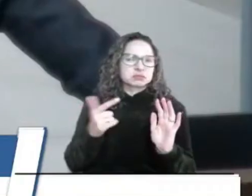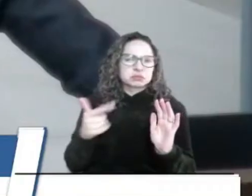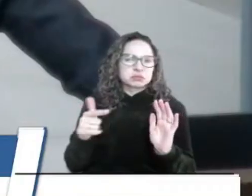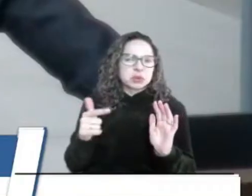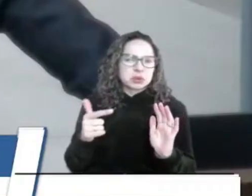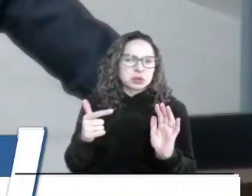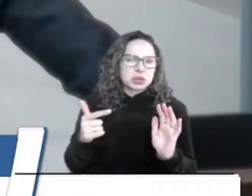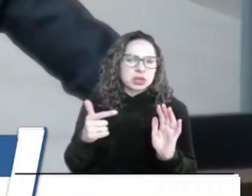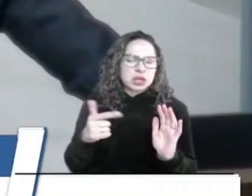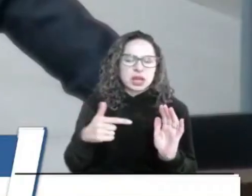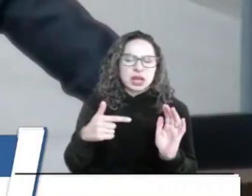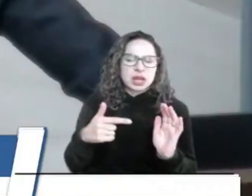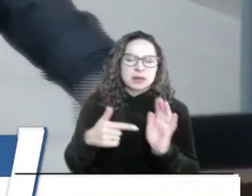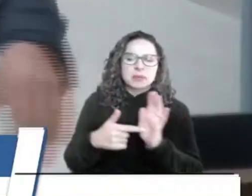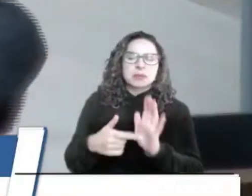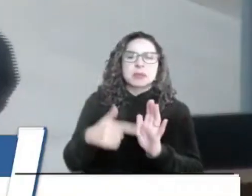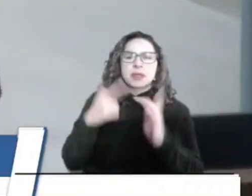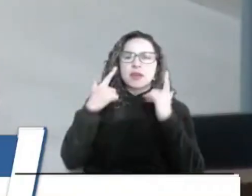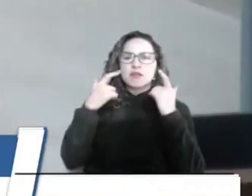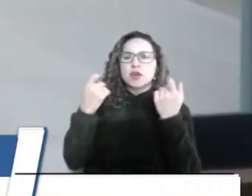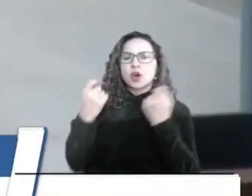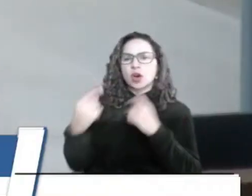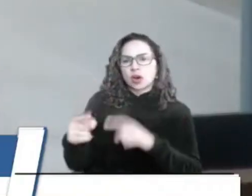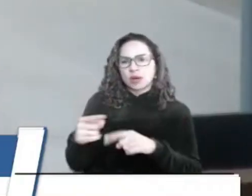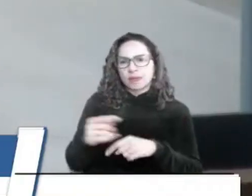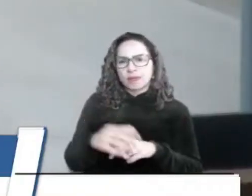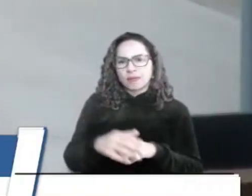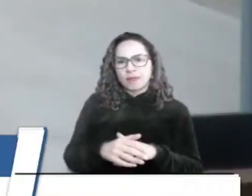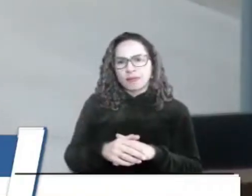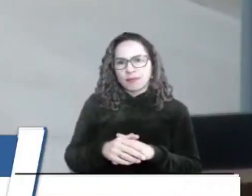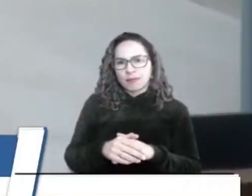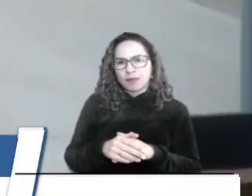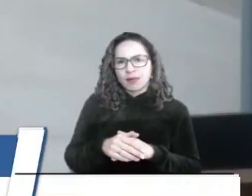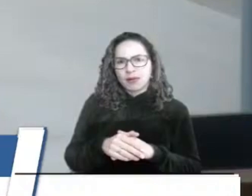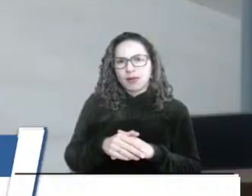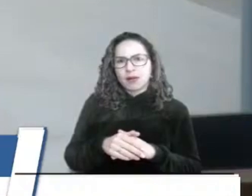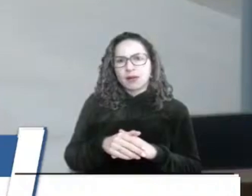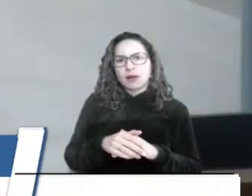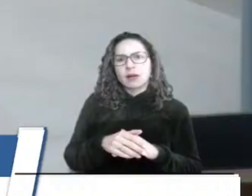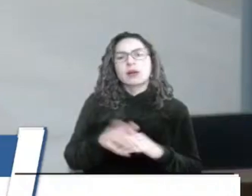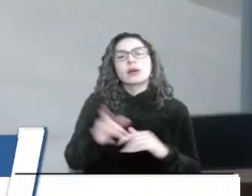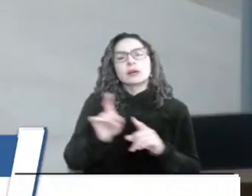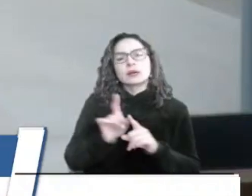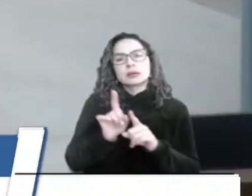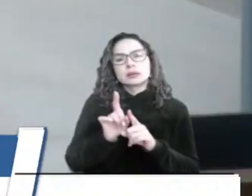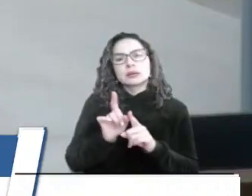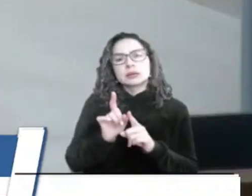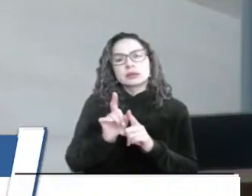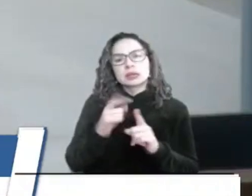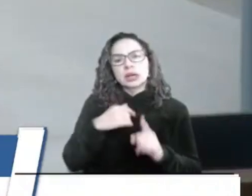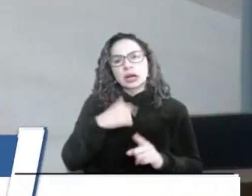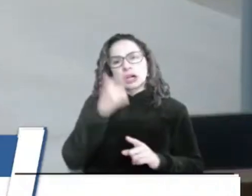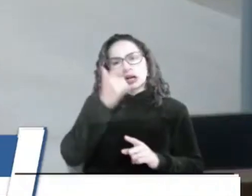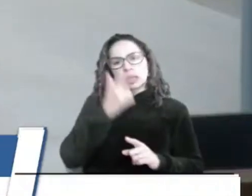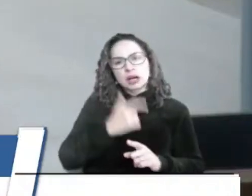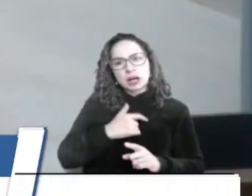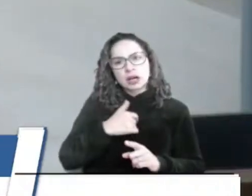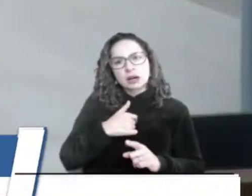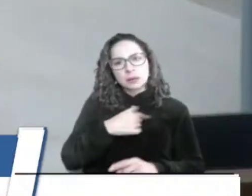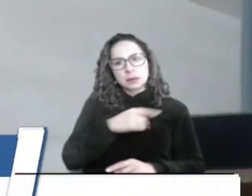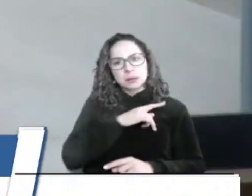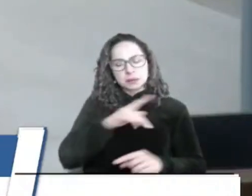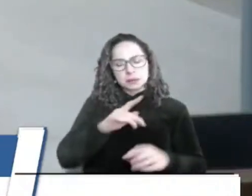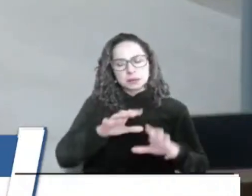a agressão que ela fez. Tá? Então, eu quero, como como presidente da Comissão